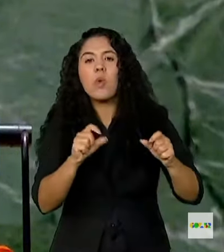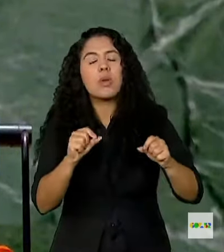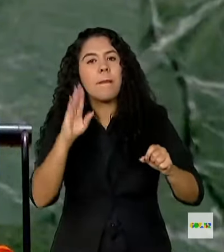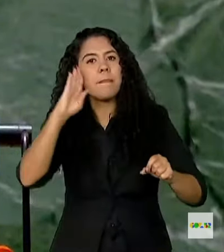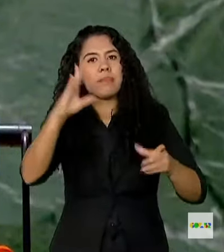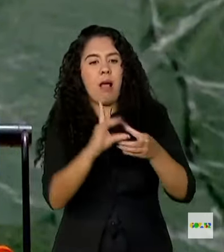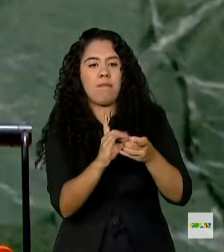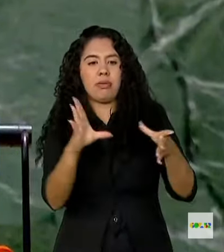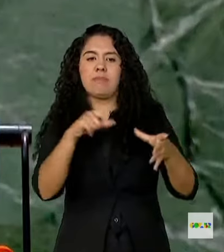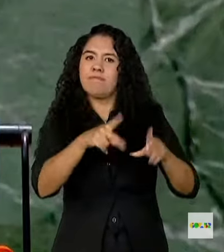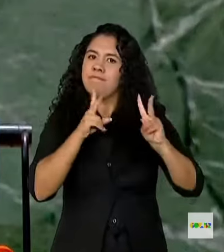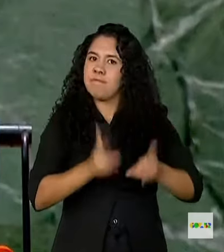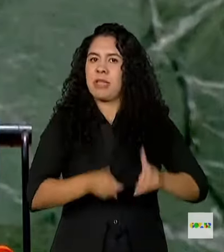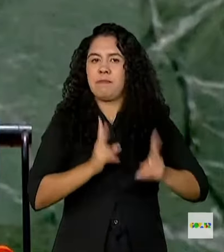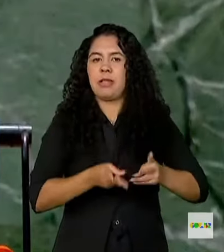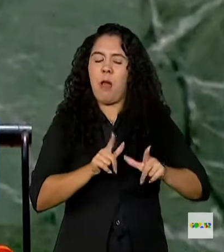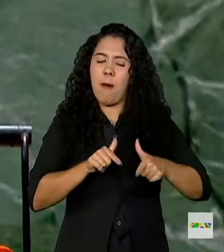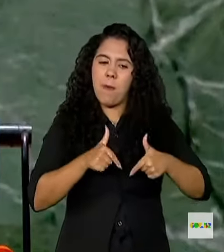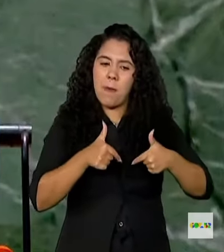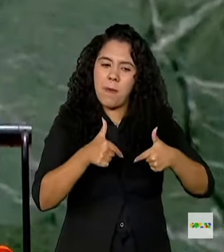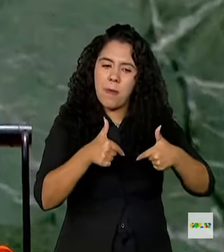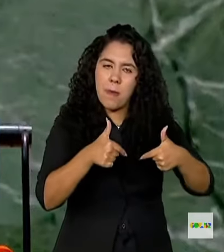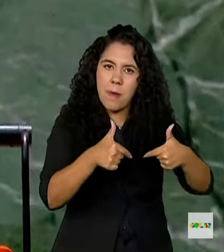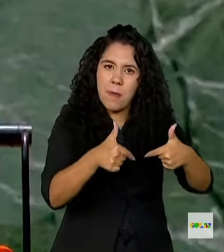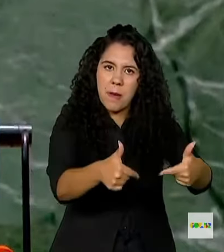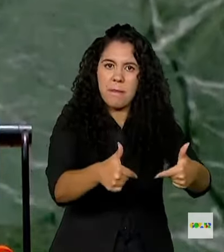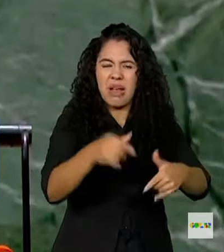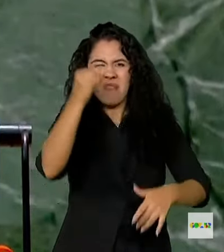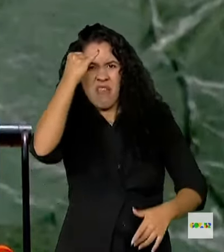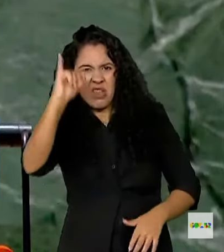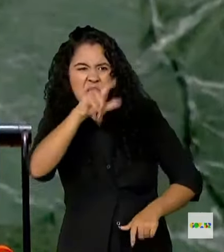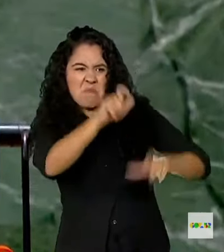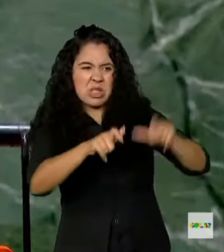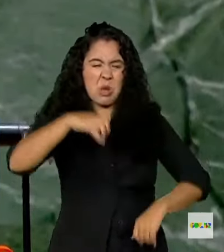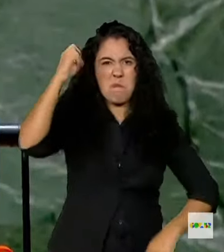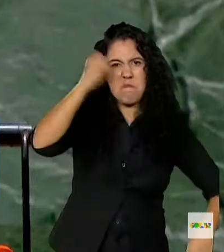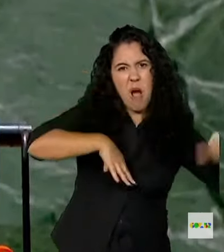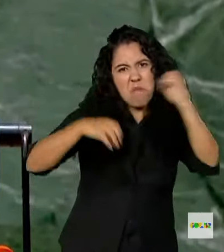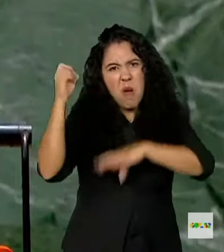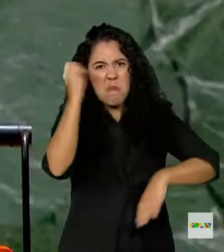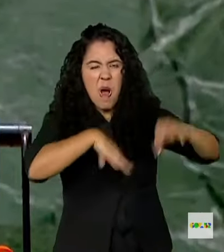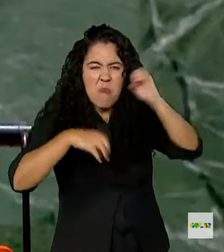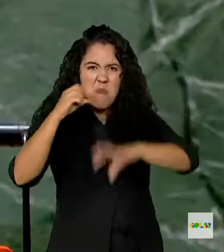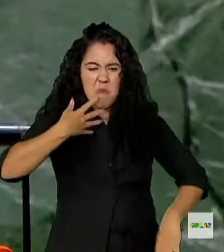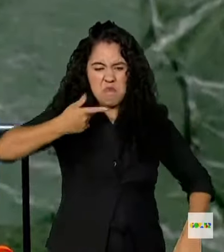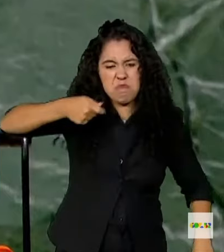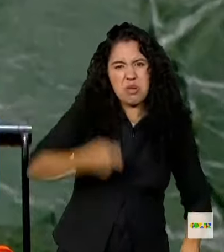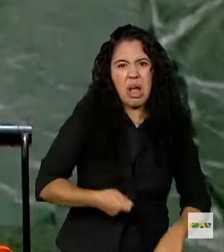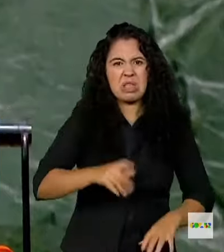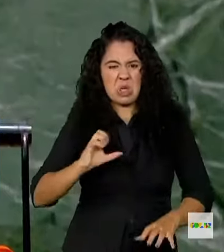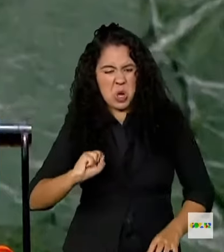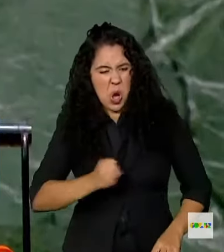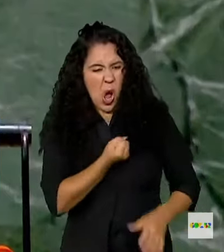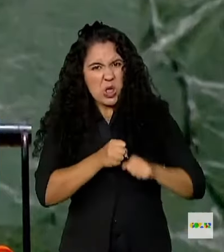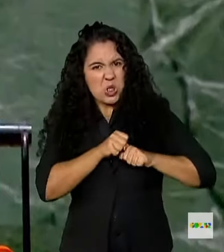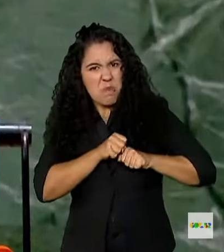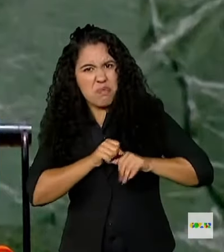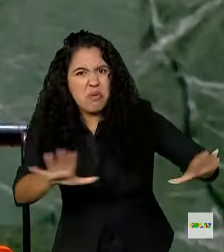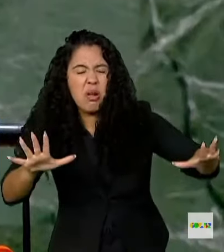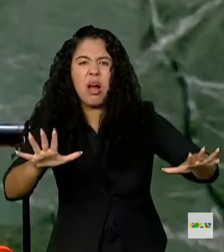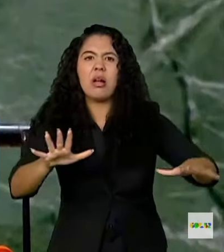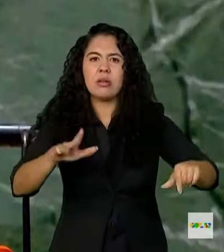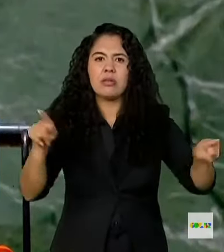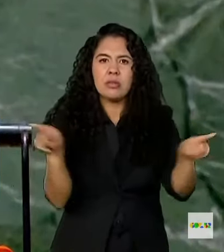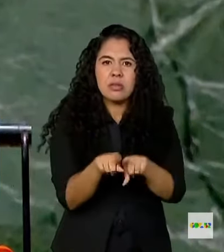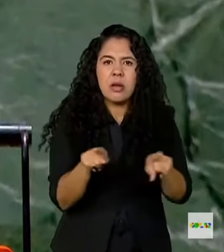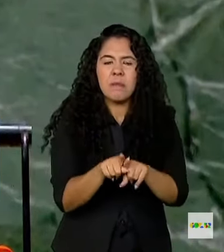ação permanente ante investidas extremistas, messiânicas e totalitárias, que espalham o ódio, a intolerância e